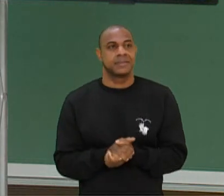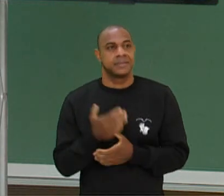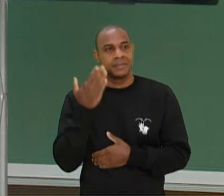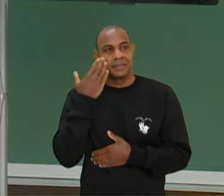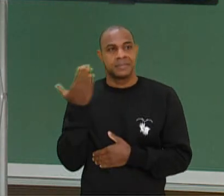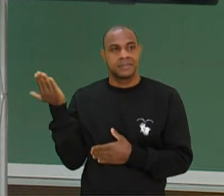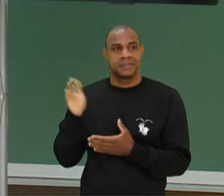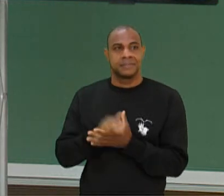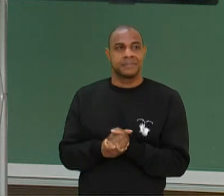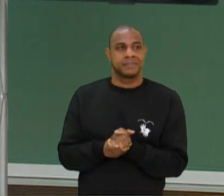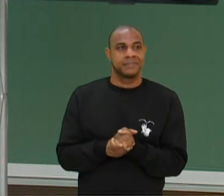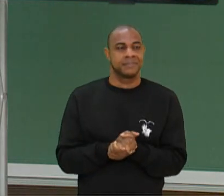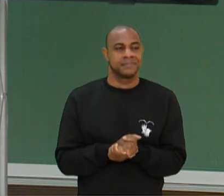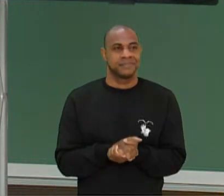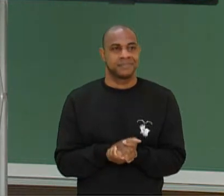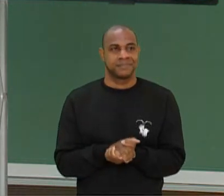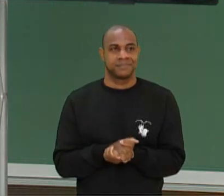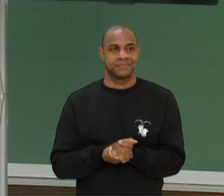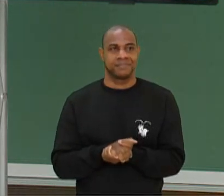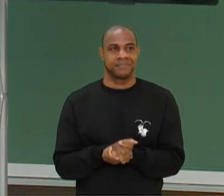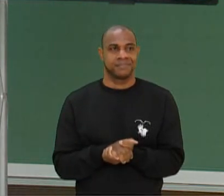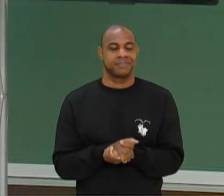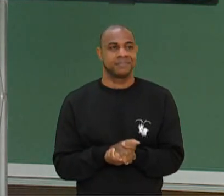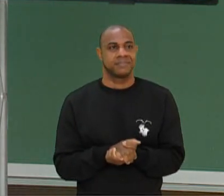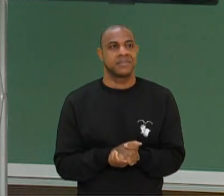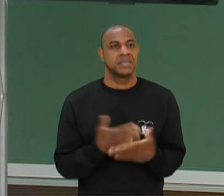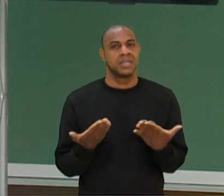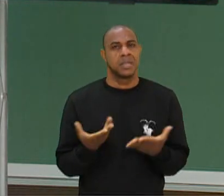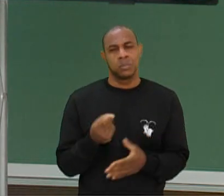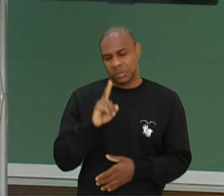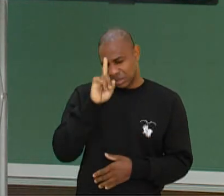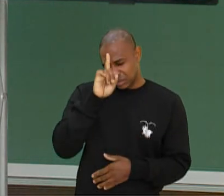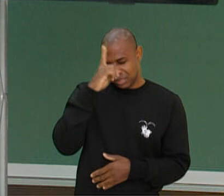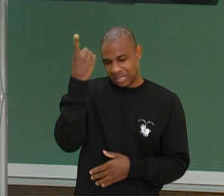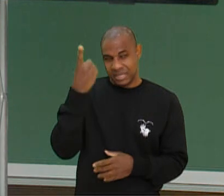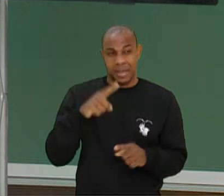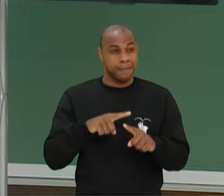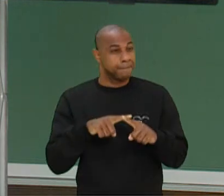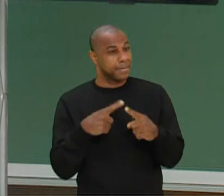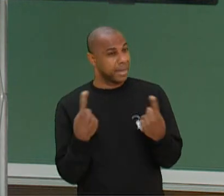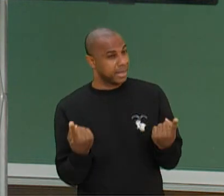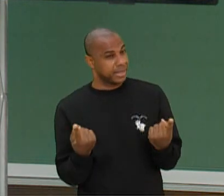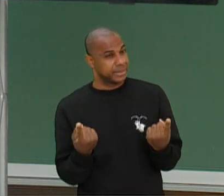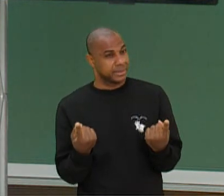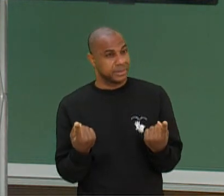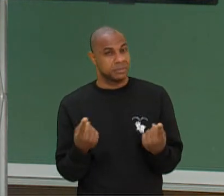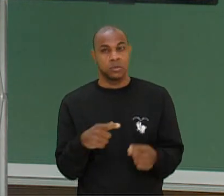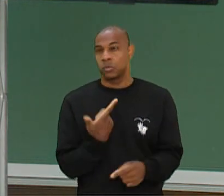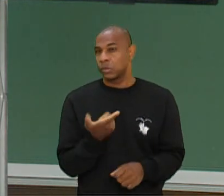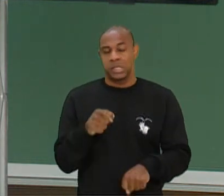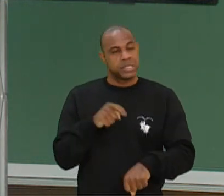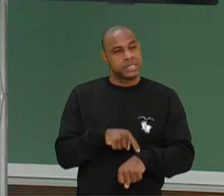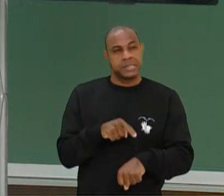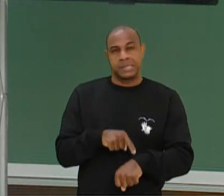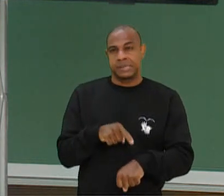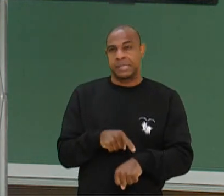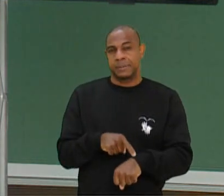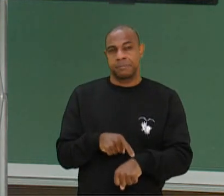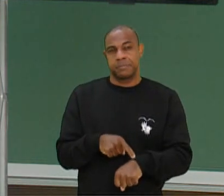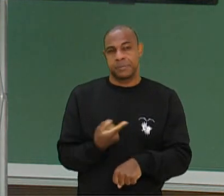many ideas, not enough time. Muitas ideias, mas não tem tempo suficiente,